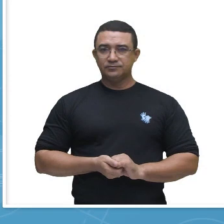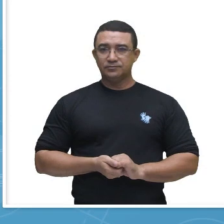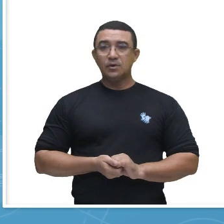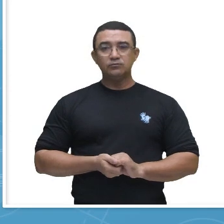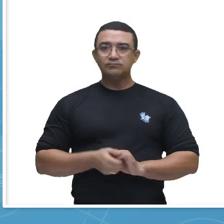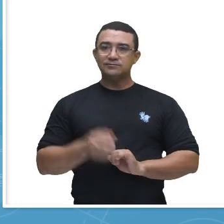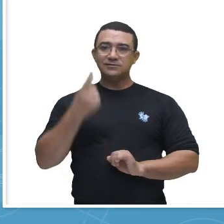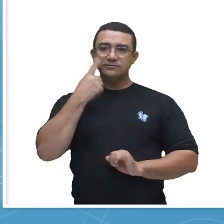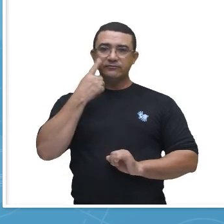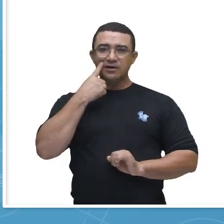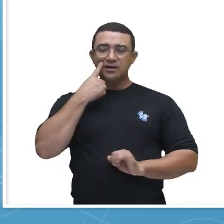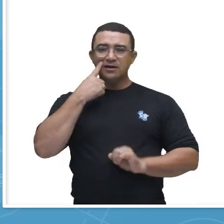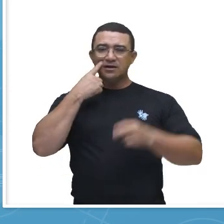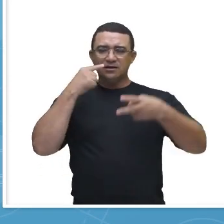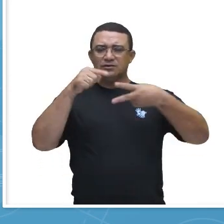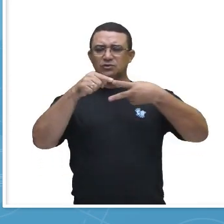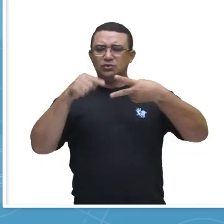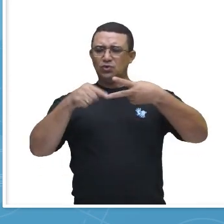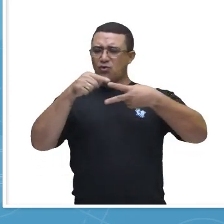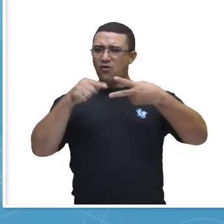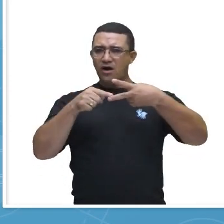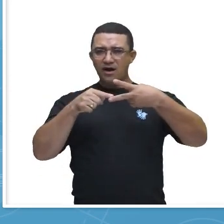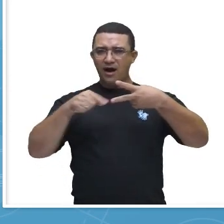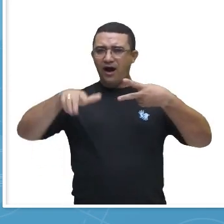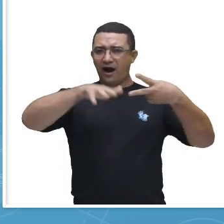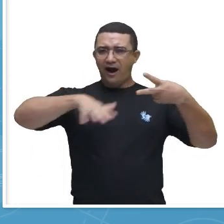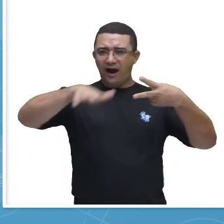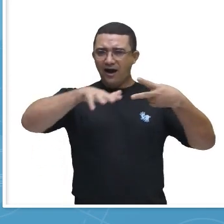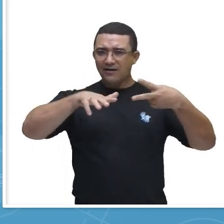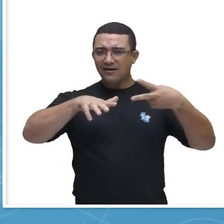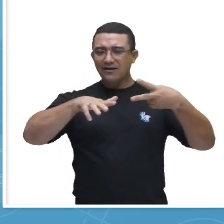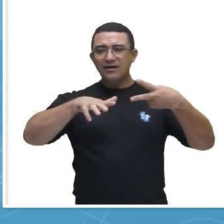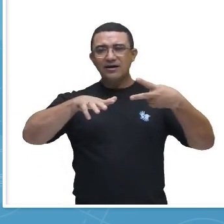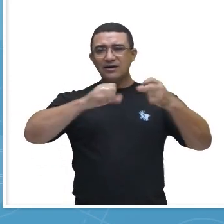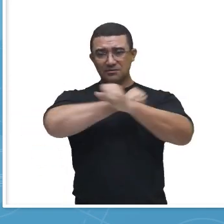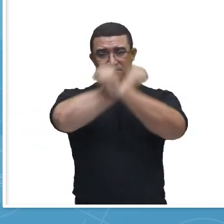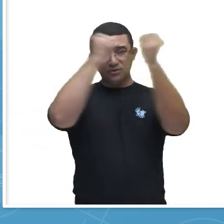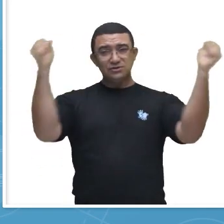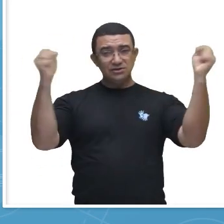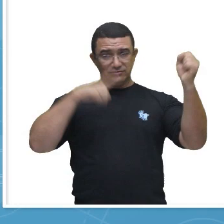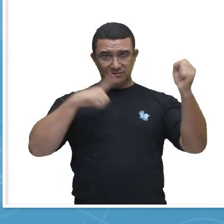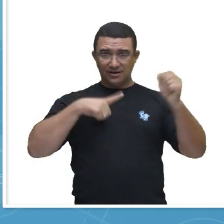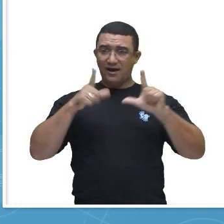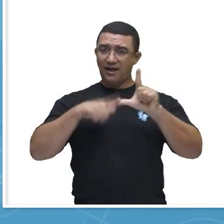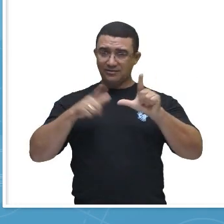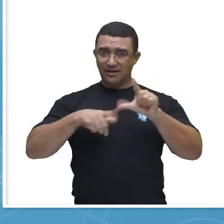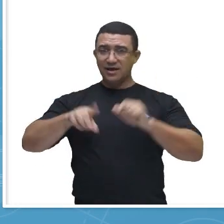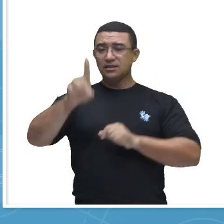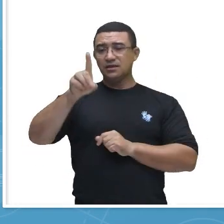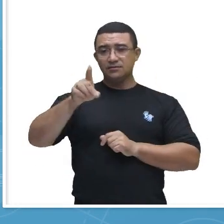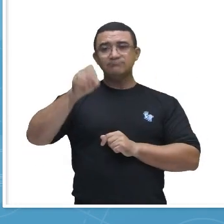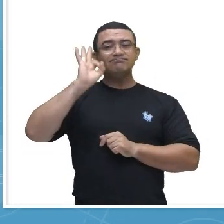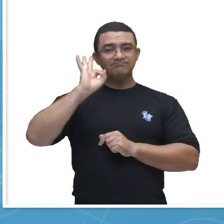nessas duas áreas ao mesmo tempo. Então, portanto, nós temos aí a letra D como